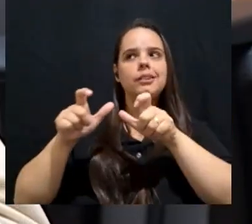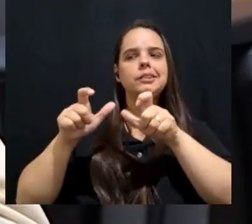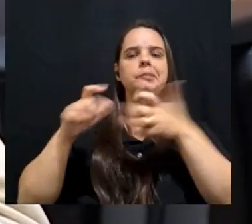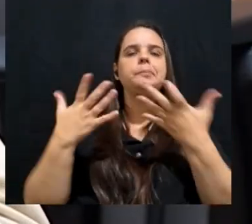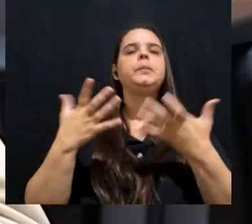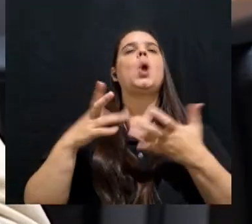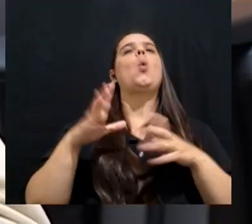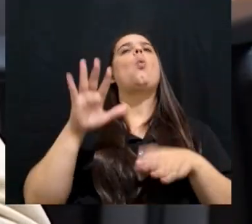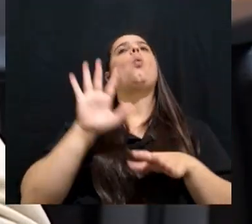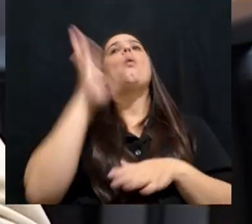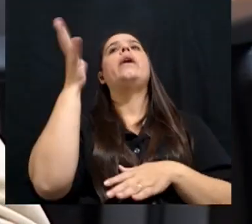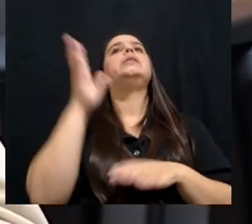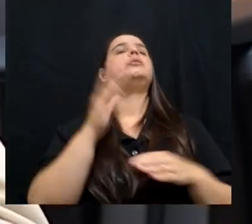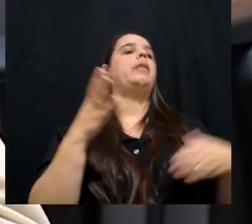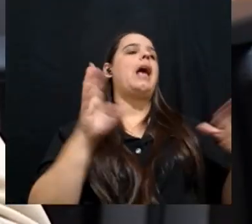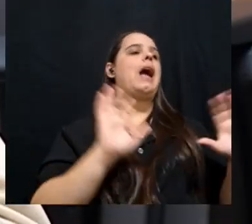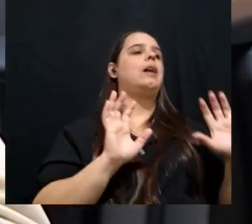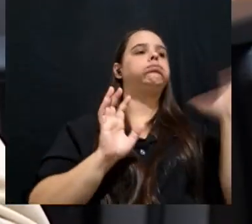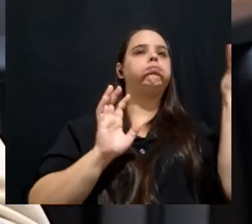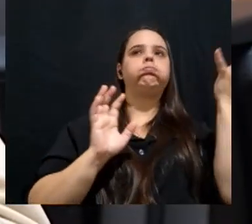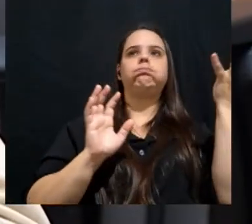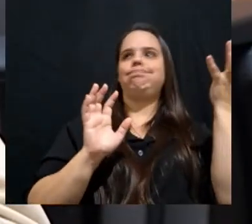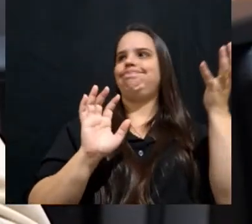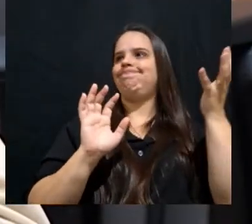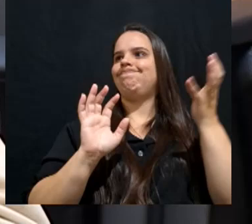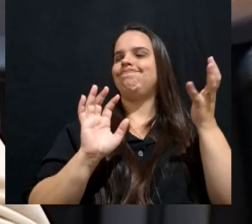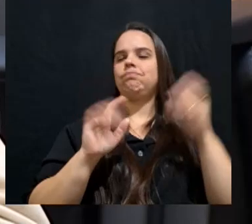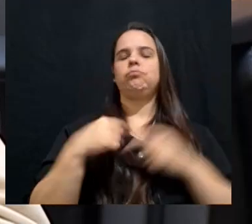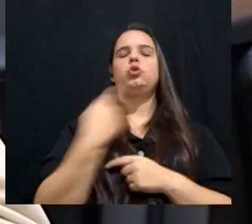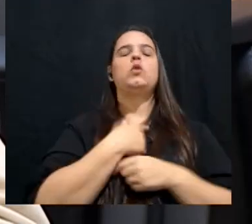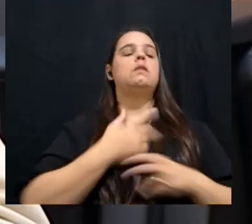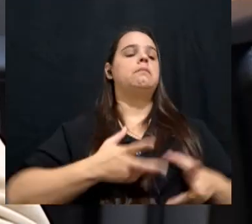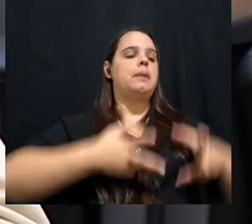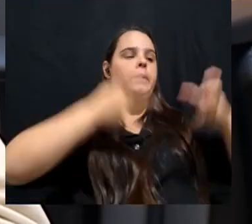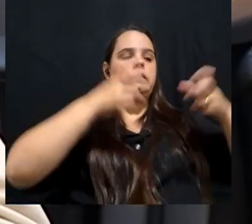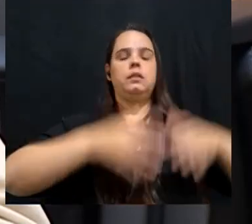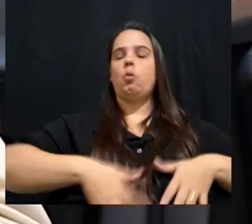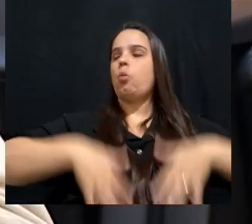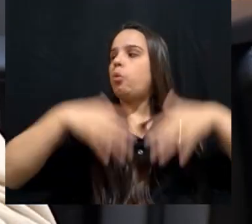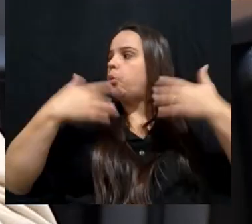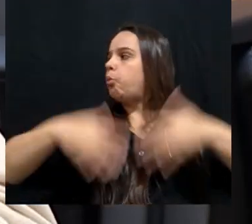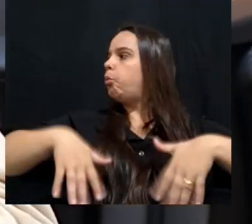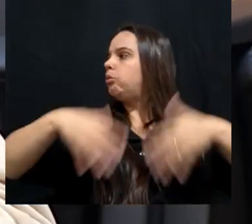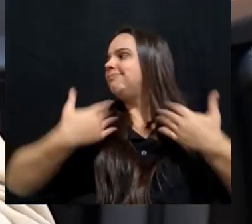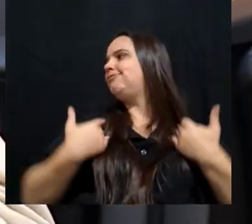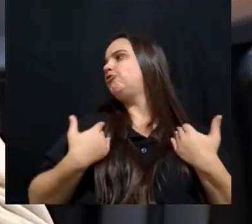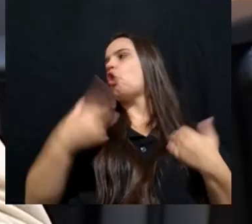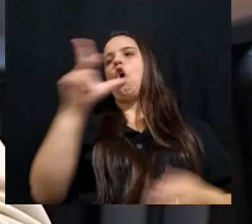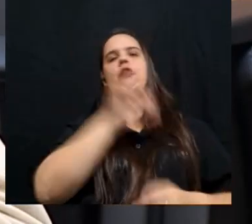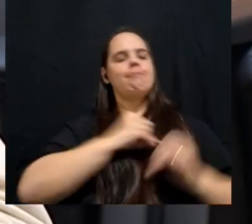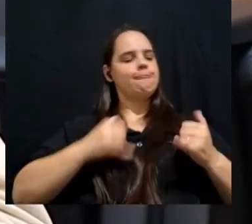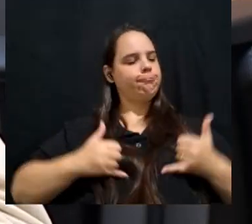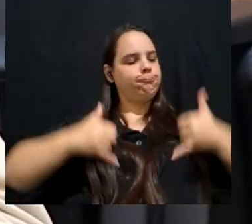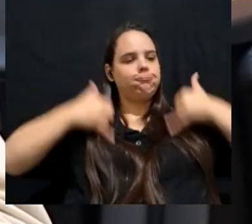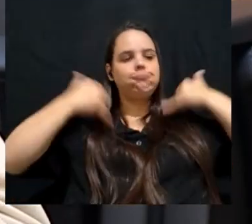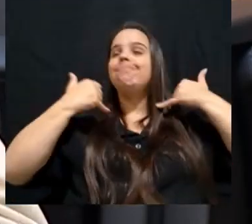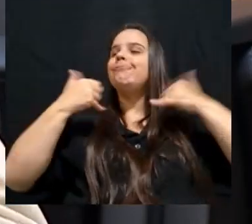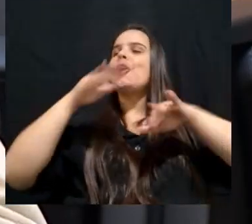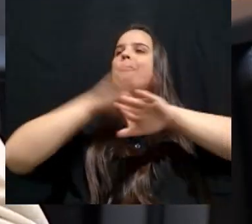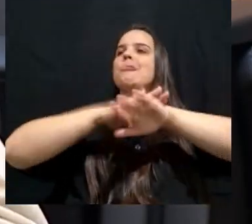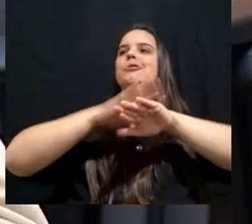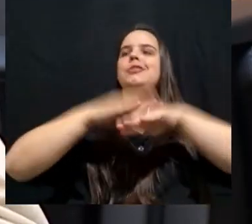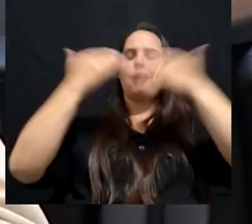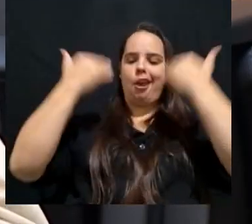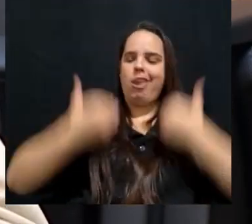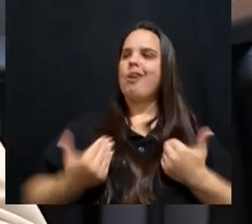acontecer, a gente vai olhar para trás e sentir orgulho de ter feito parte dessa construção, tá? Então